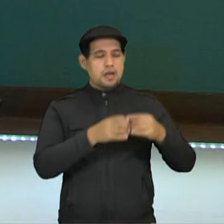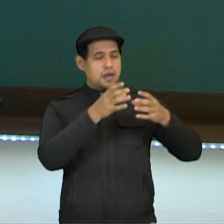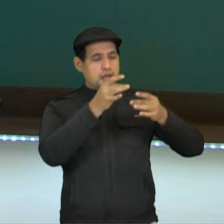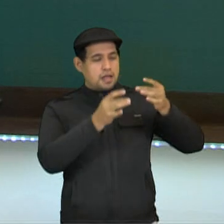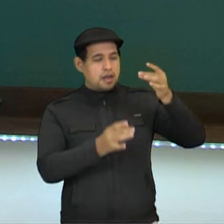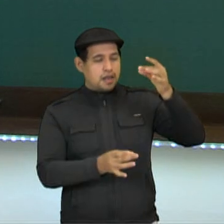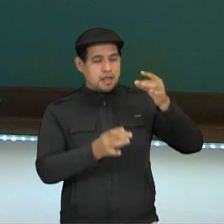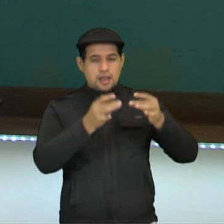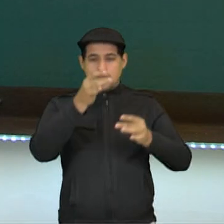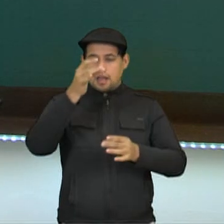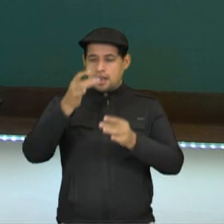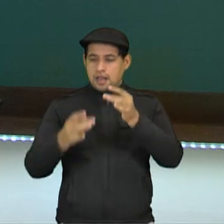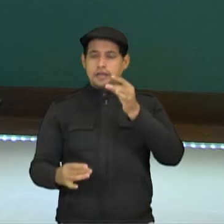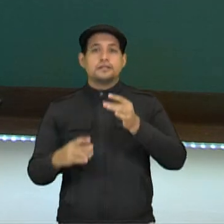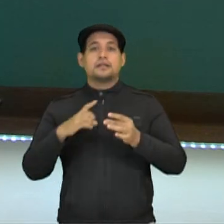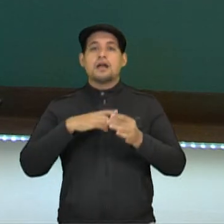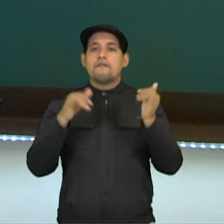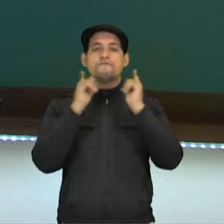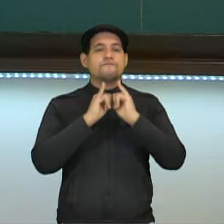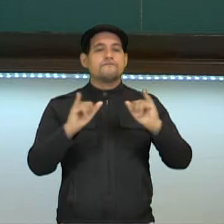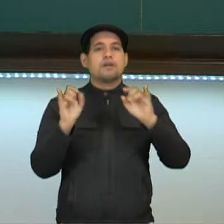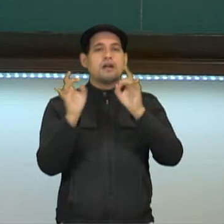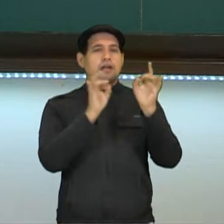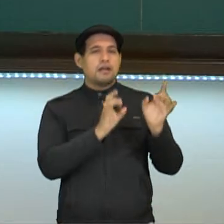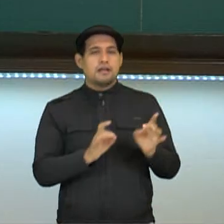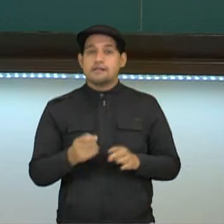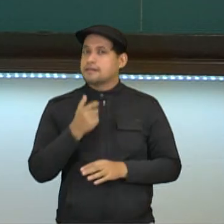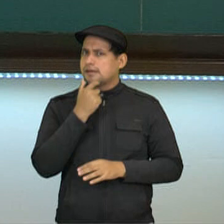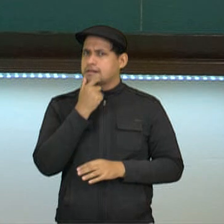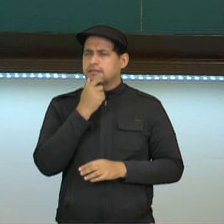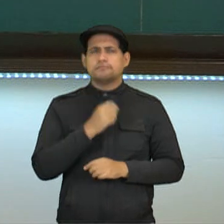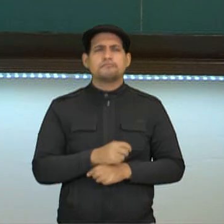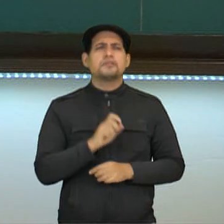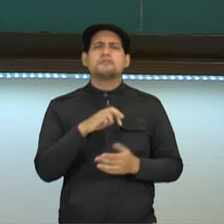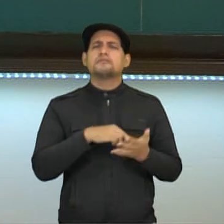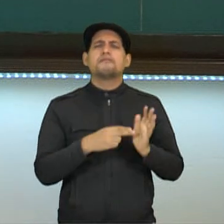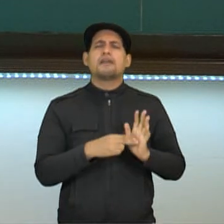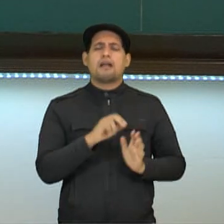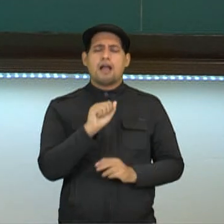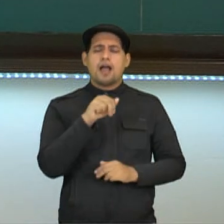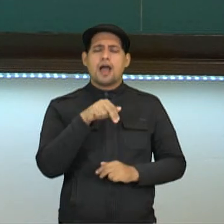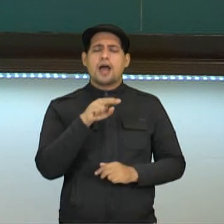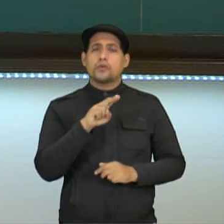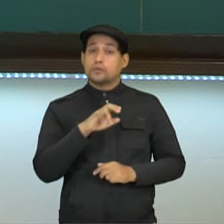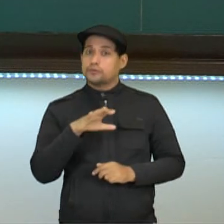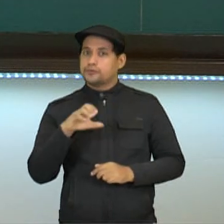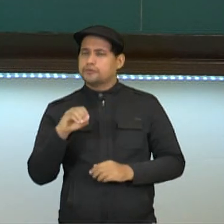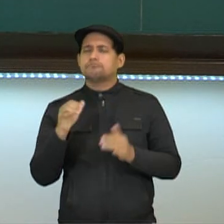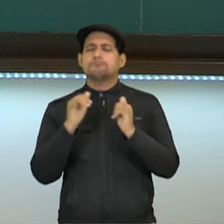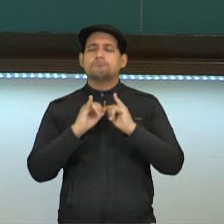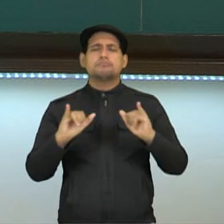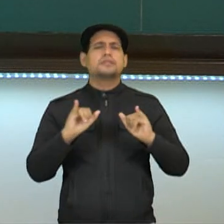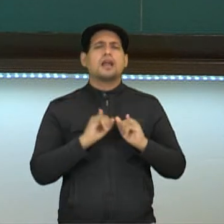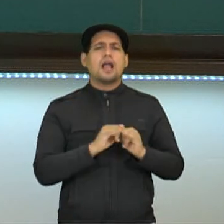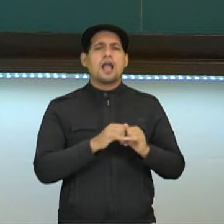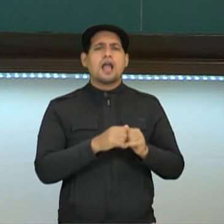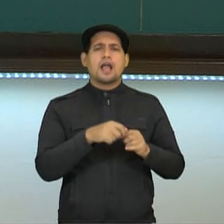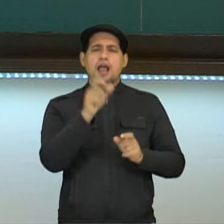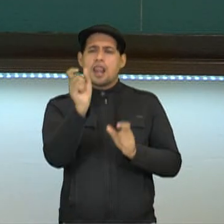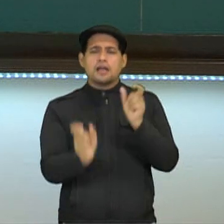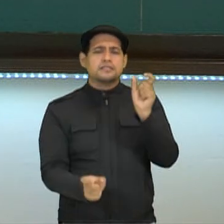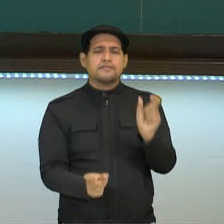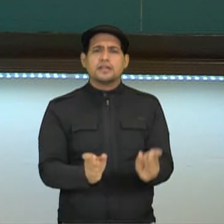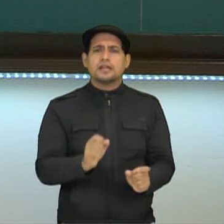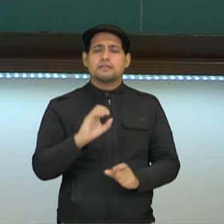classificados de língua inglesa. Anúncios classificados, então a gente vai ter que ter muita atenção